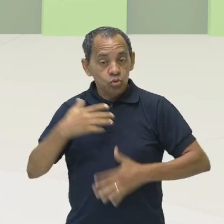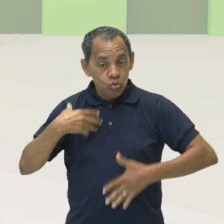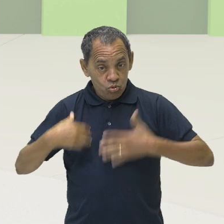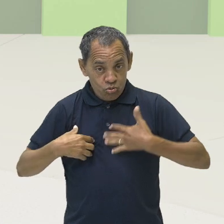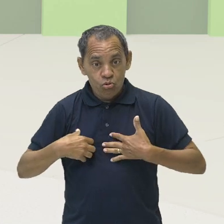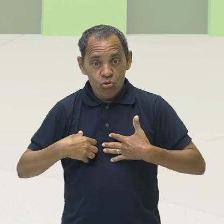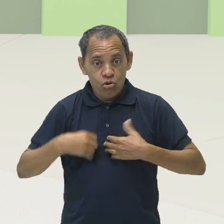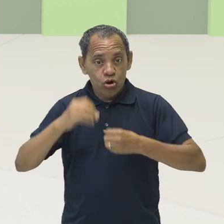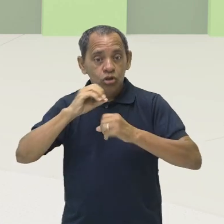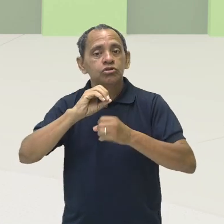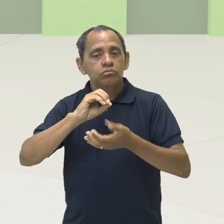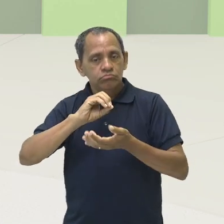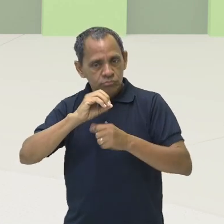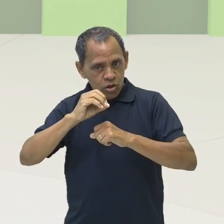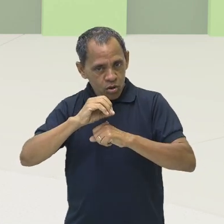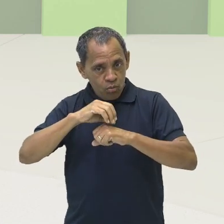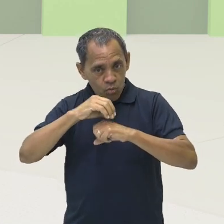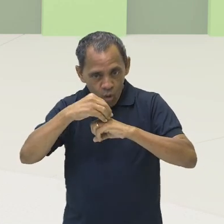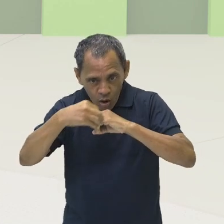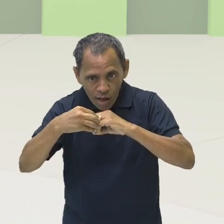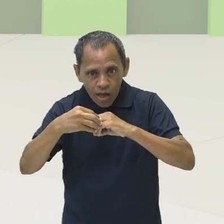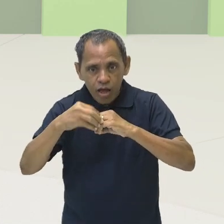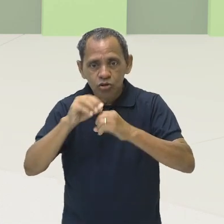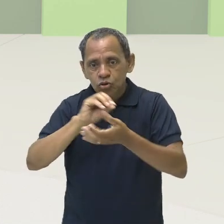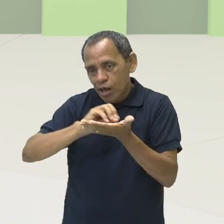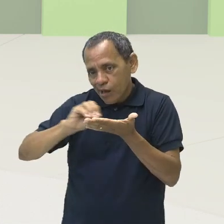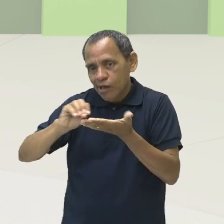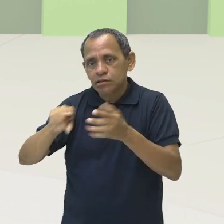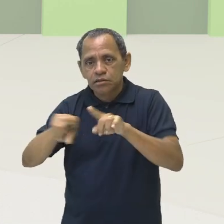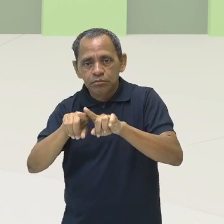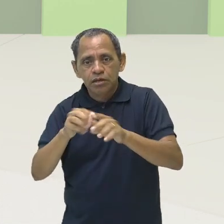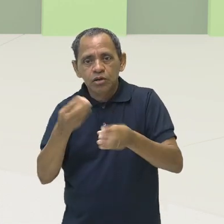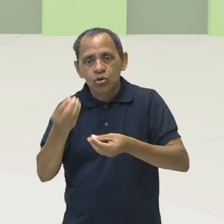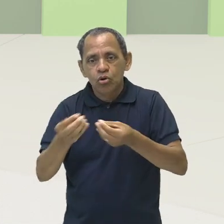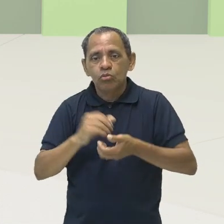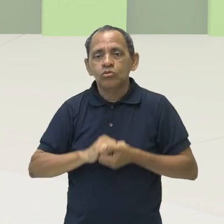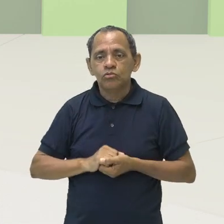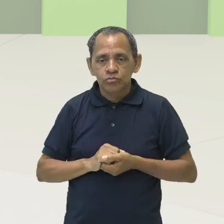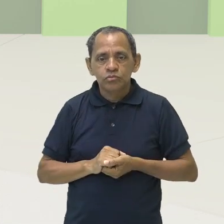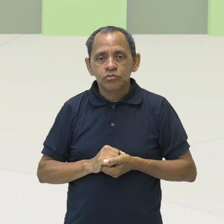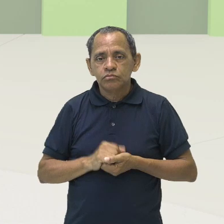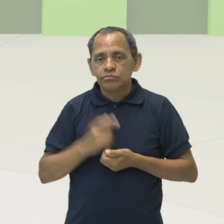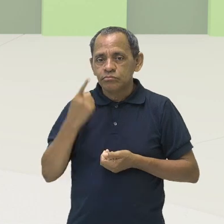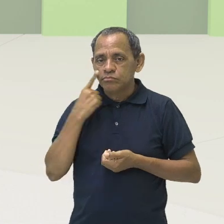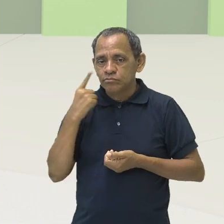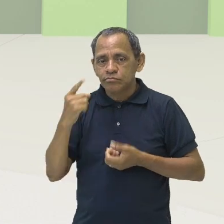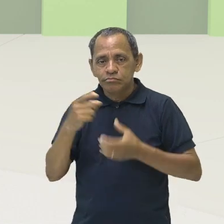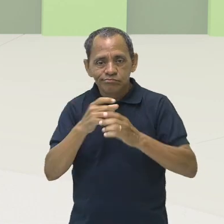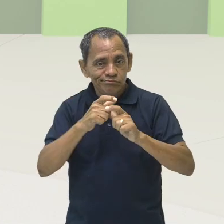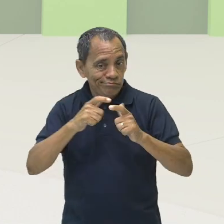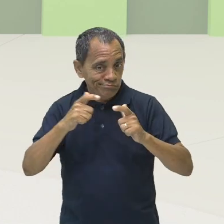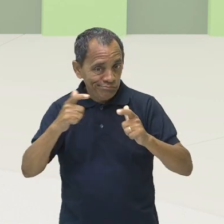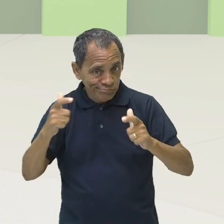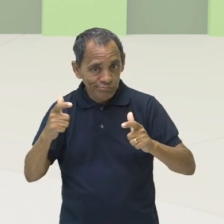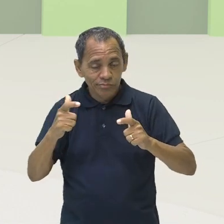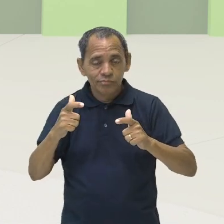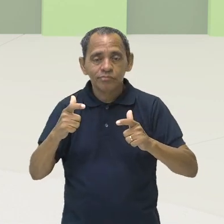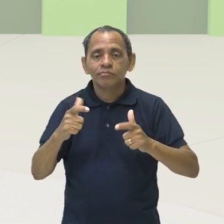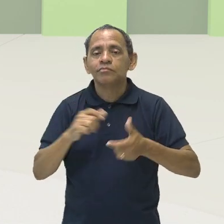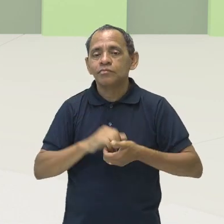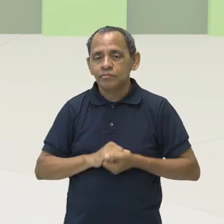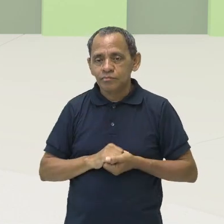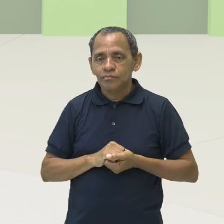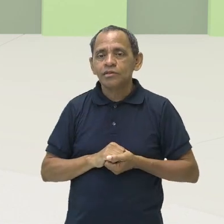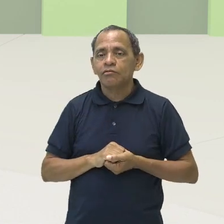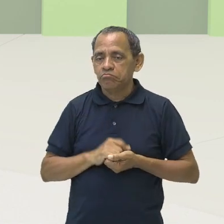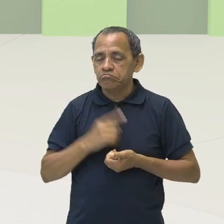orgânicas chamadas de biomoléculas. E aí nós temos aqui essa molécula enorme, como eu mostrei para vocês, que é isso aqui que a gente